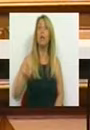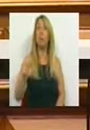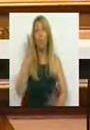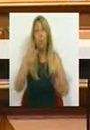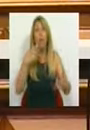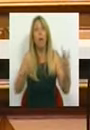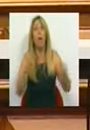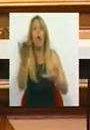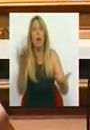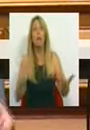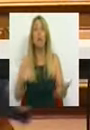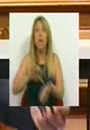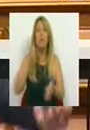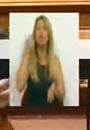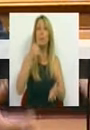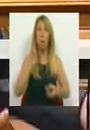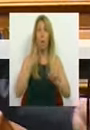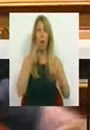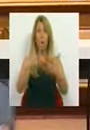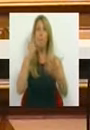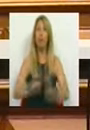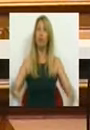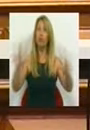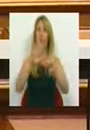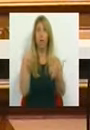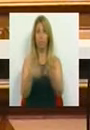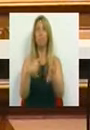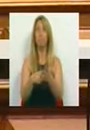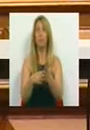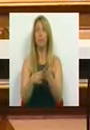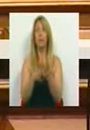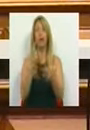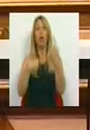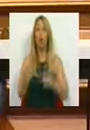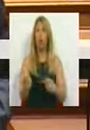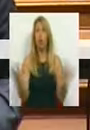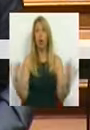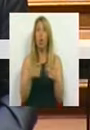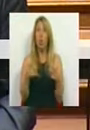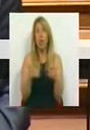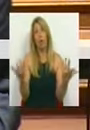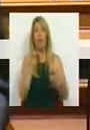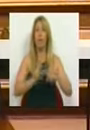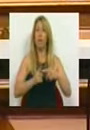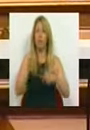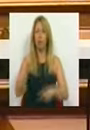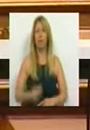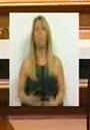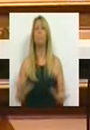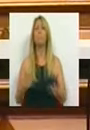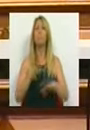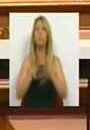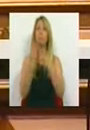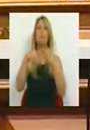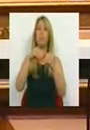chegar qual é o impacto da eventual renovação gratuita do cartão, que seria também uma vantagem. A juntar a este facto, também o